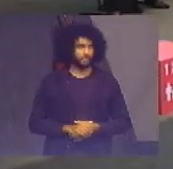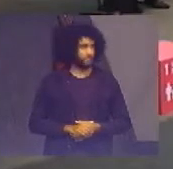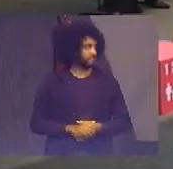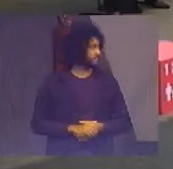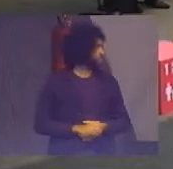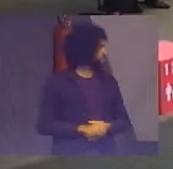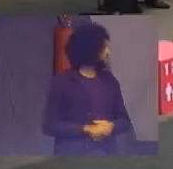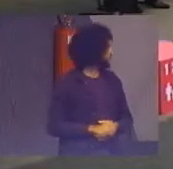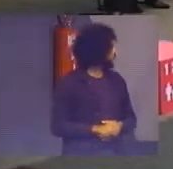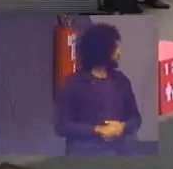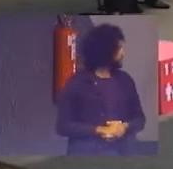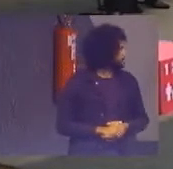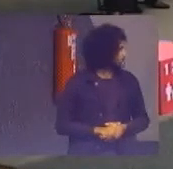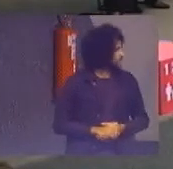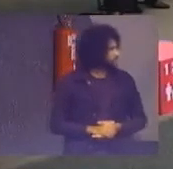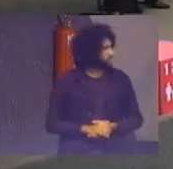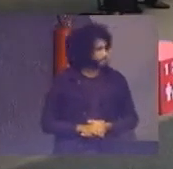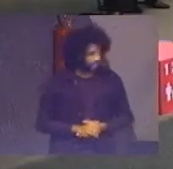Obrigado.